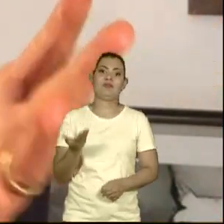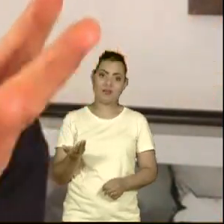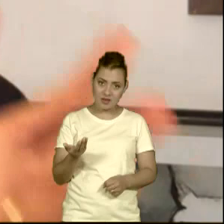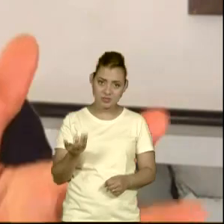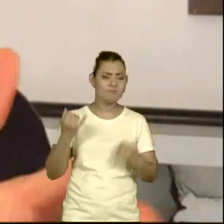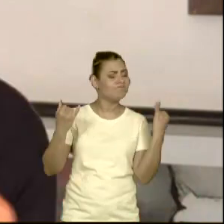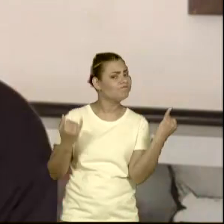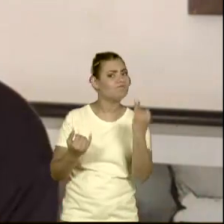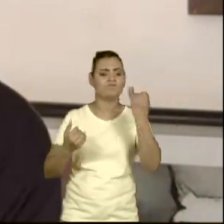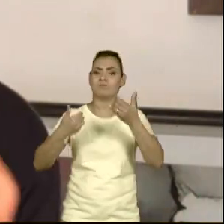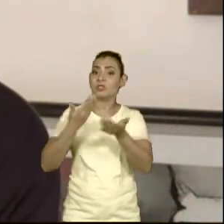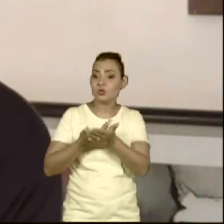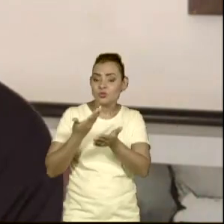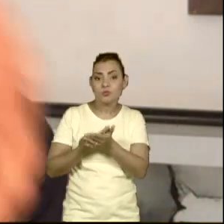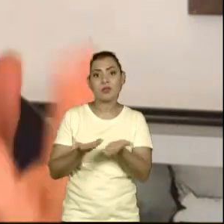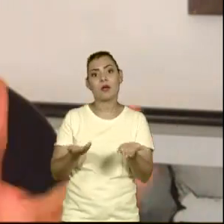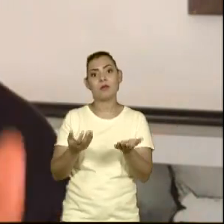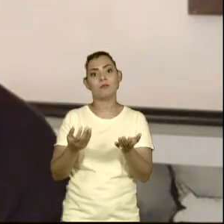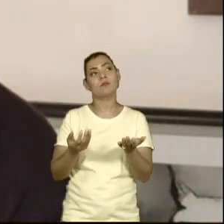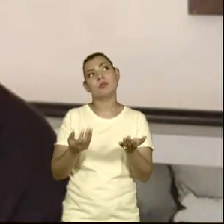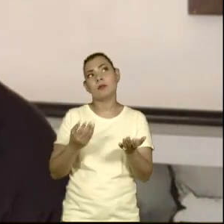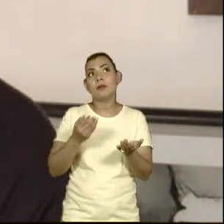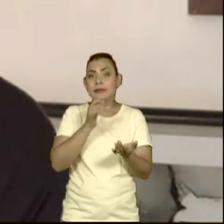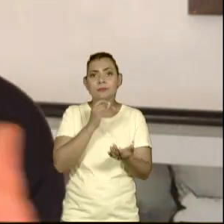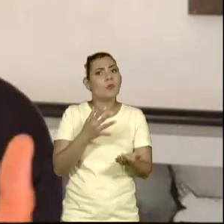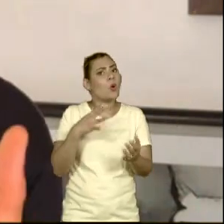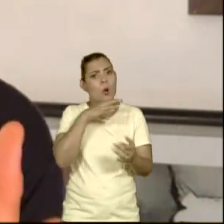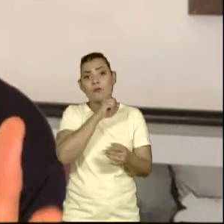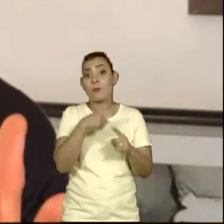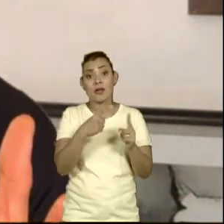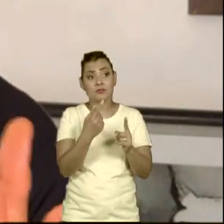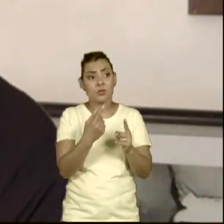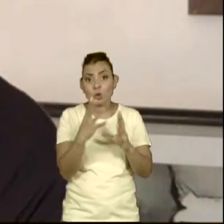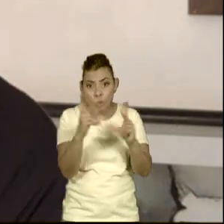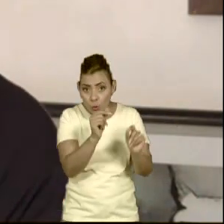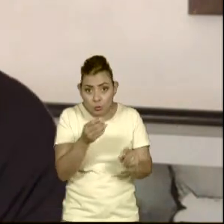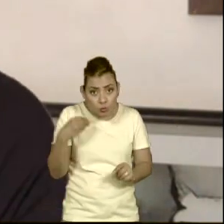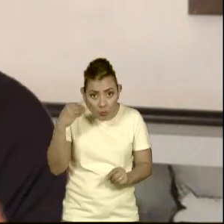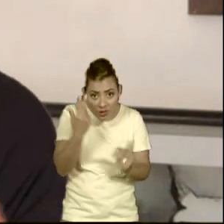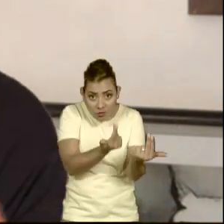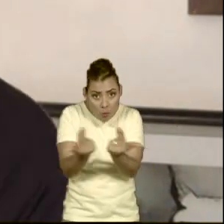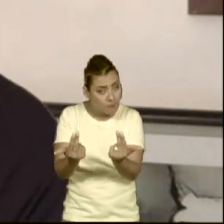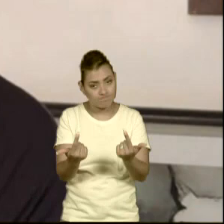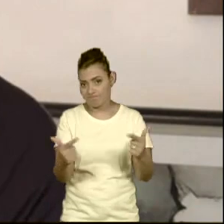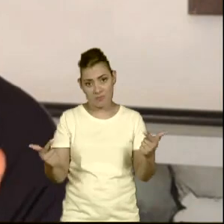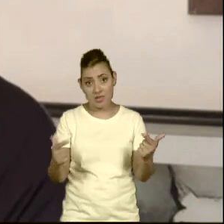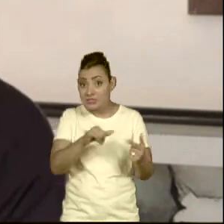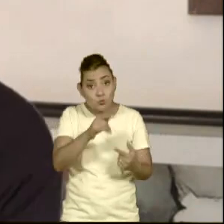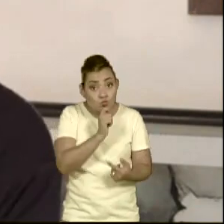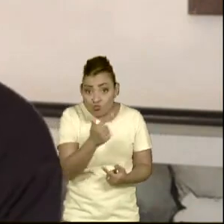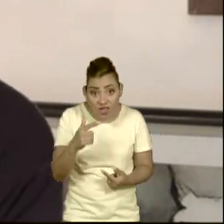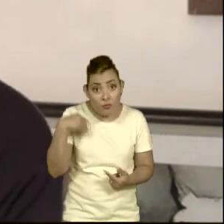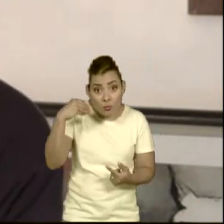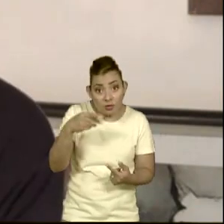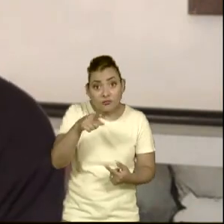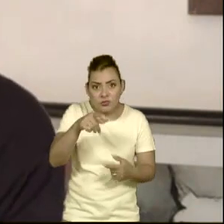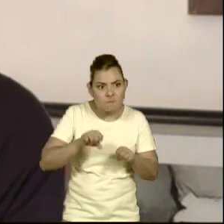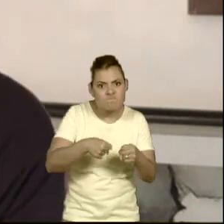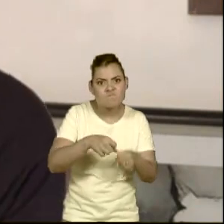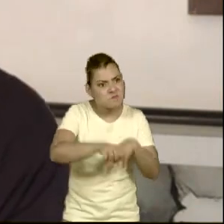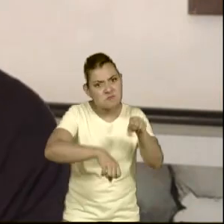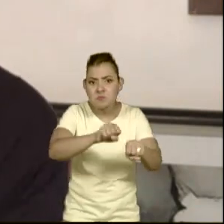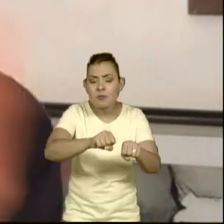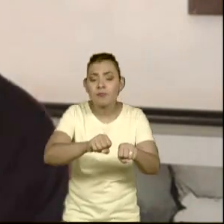é importantíssimo estudar, ninguém questiona isso, claro que é, mas nem todo mundo tem oportunidade, se você não teve a mesma oportunidade, vai atrás do teu sonho,